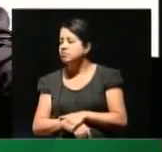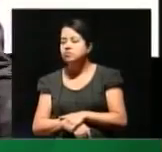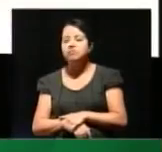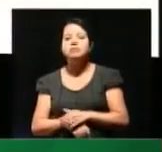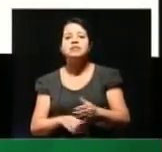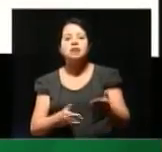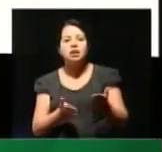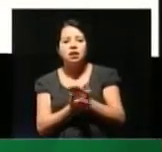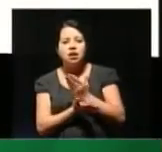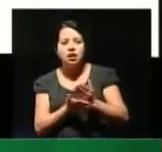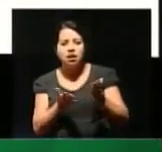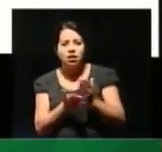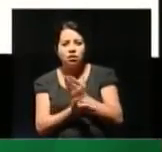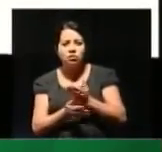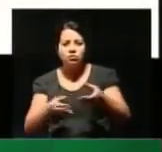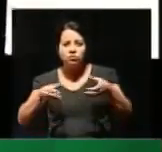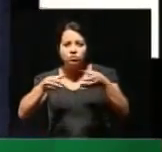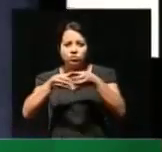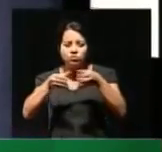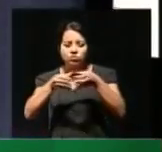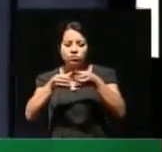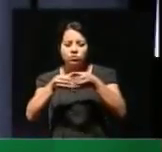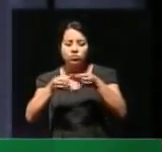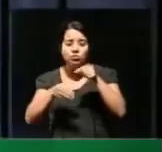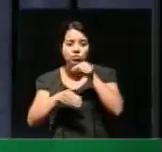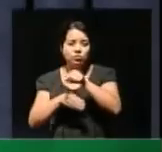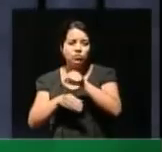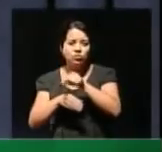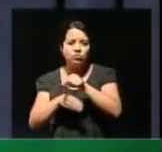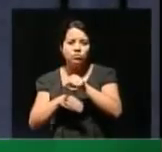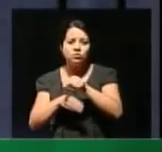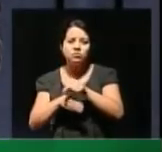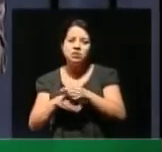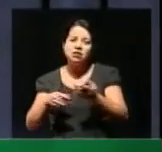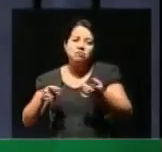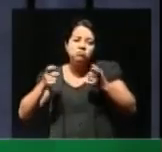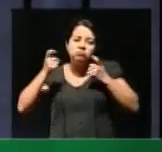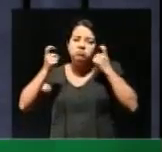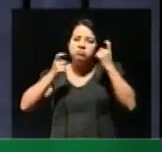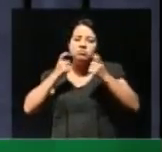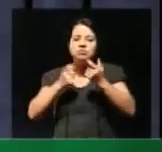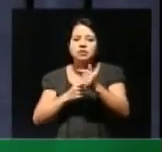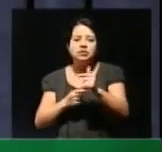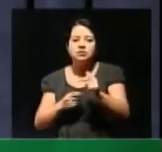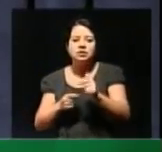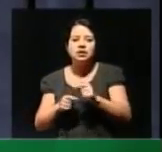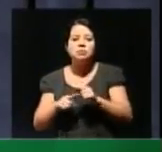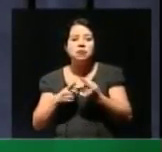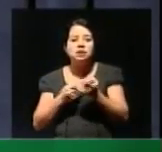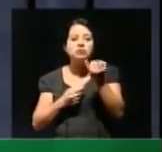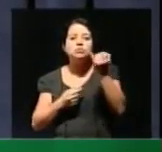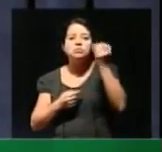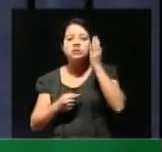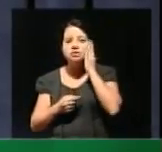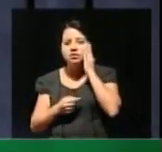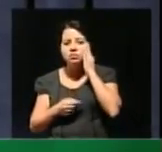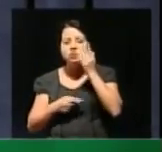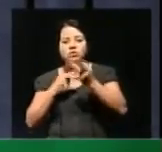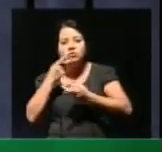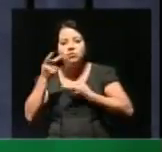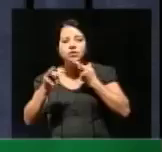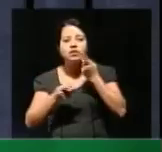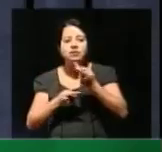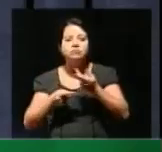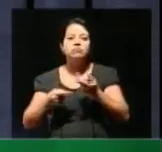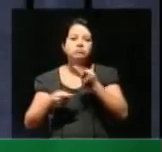dentro das populações-chave. Eu já nem me incomodo muito, porque o importante é que a gente sabe que a gente está falando de